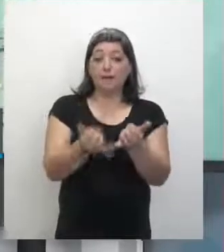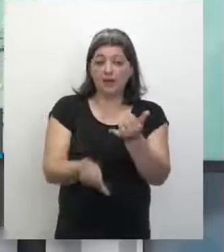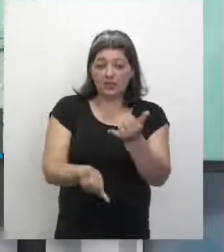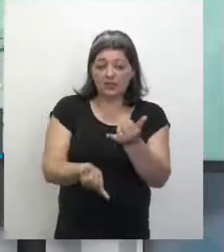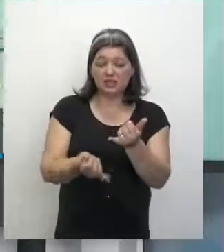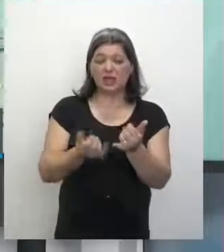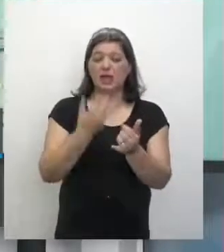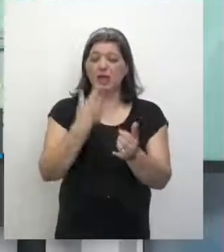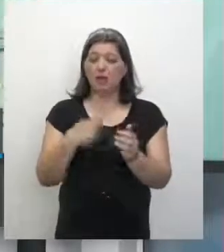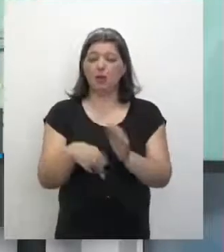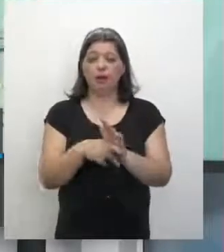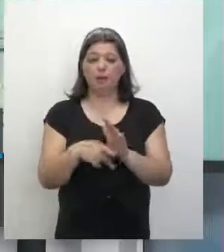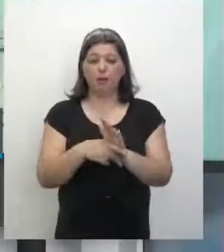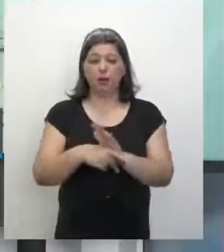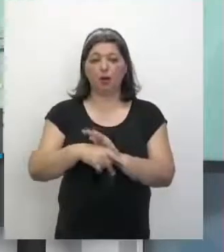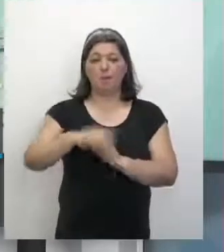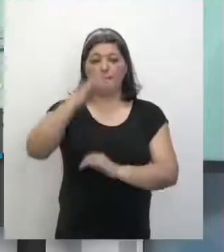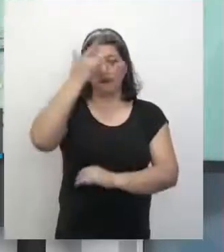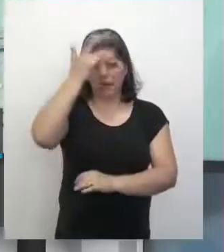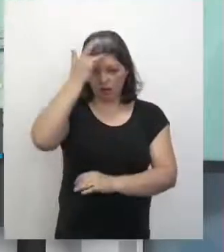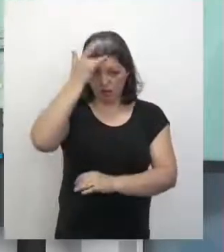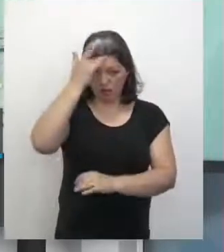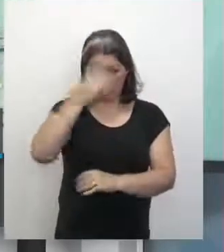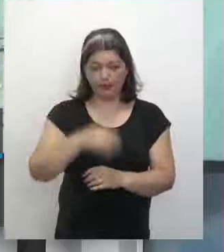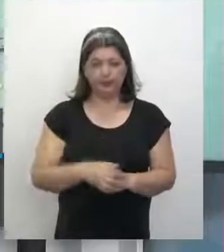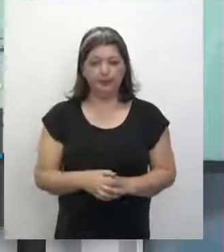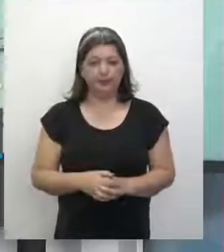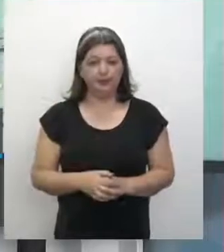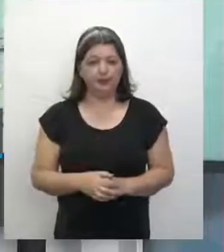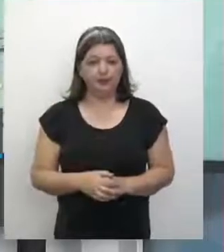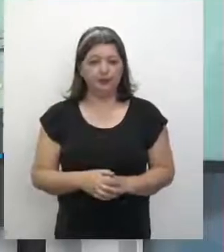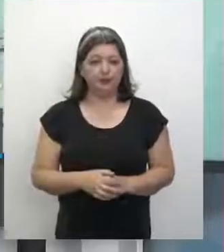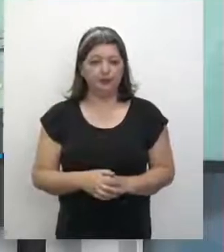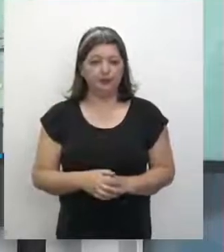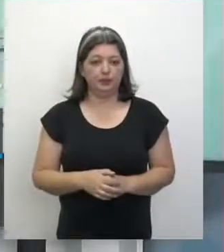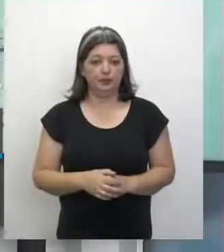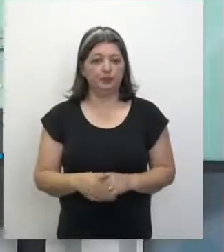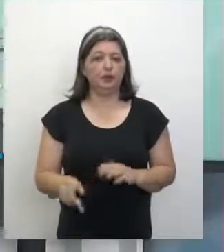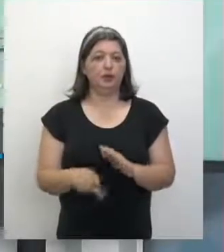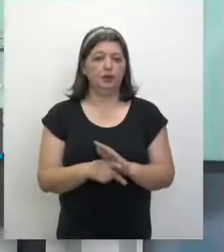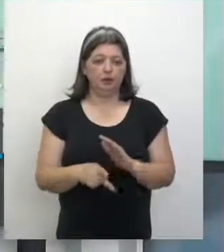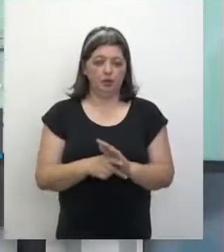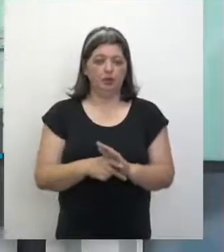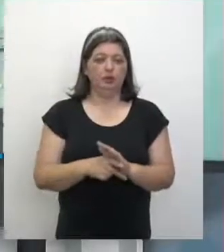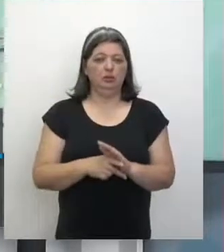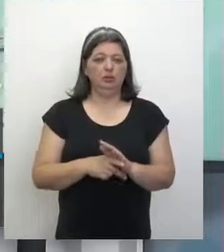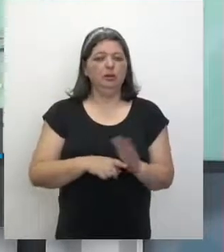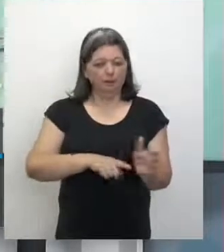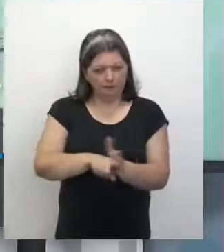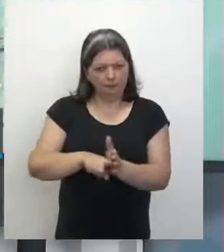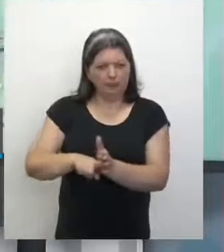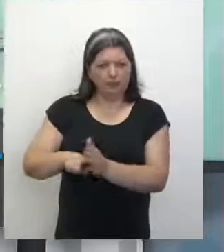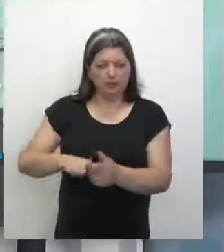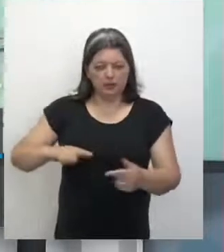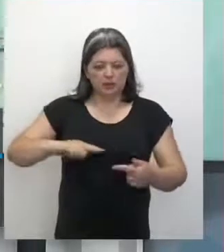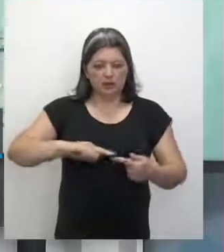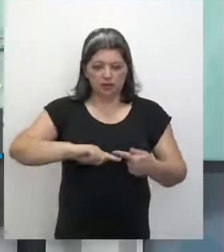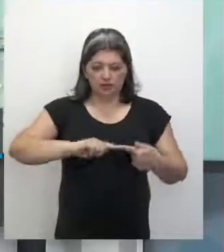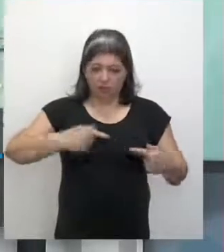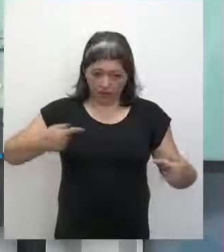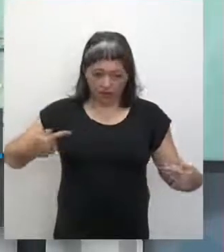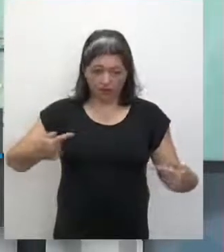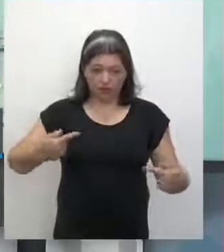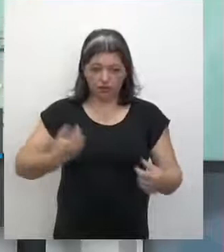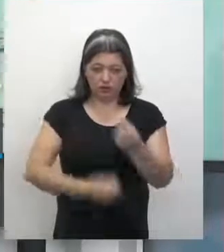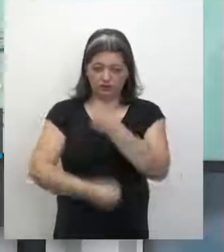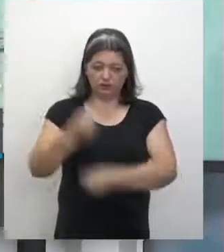né? Então, eles consideram, até por uma questão, né, uma pesquisa genética feita há uns anos atrás,